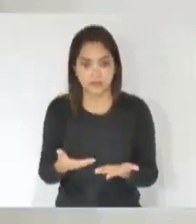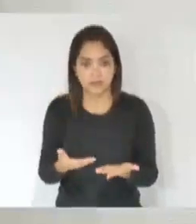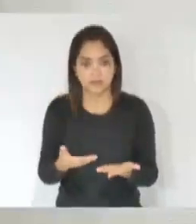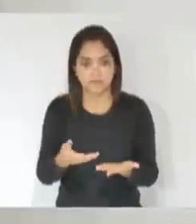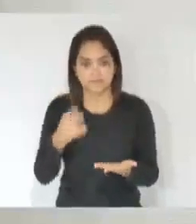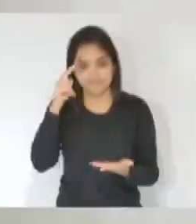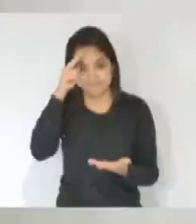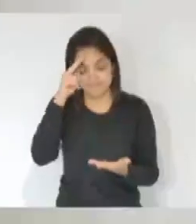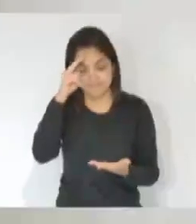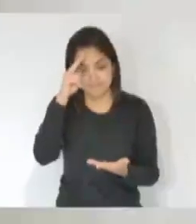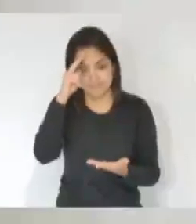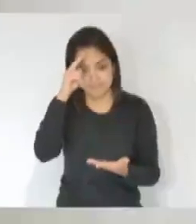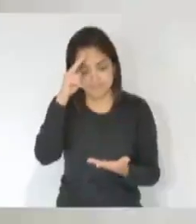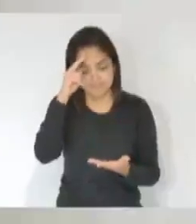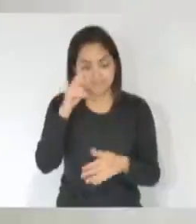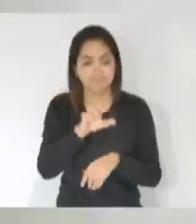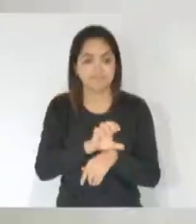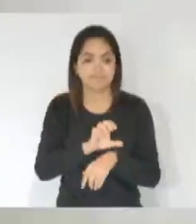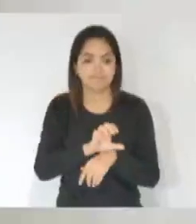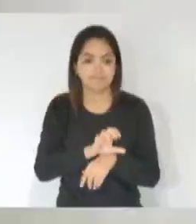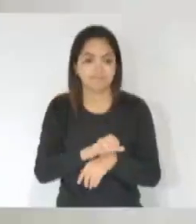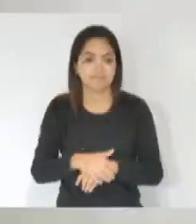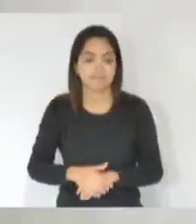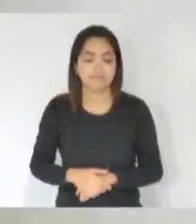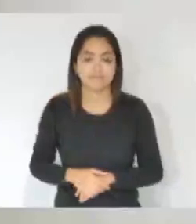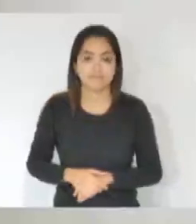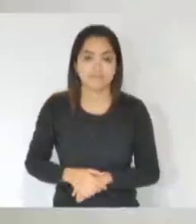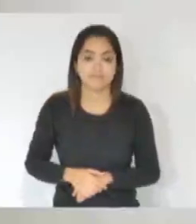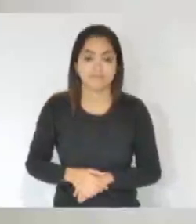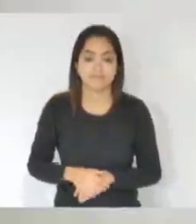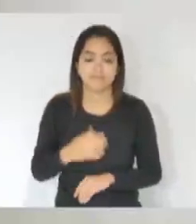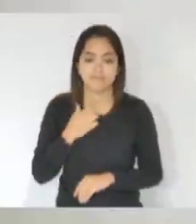história desse nosso Estado. Bom,